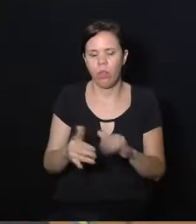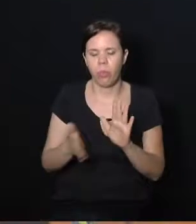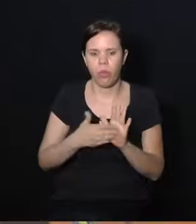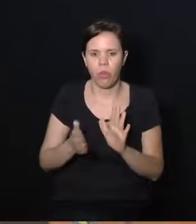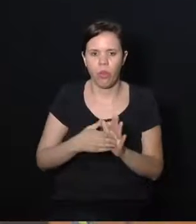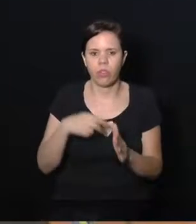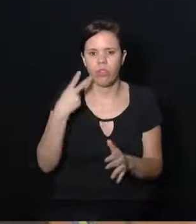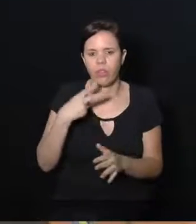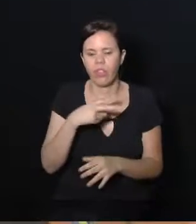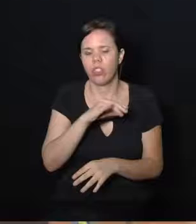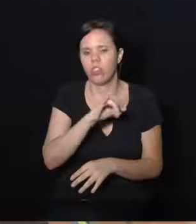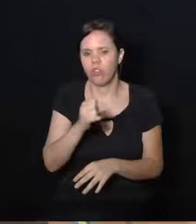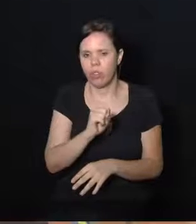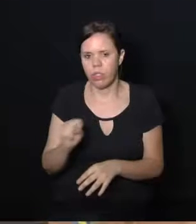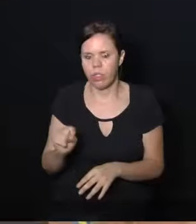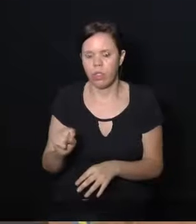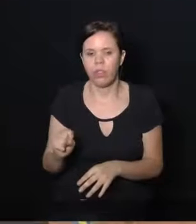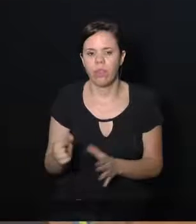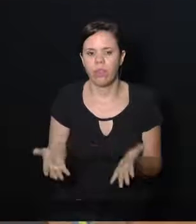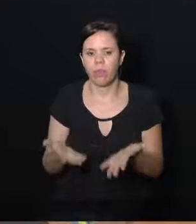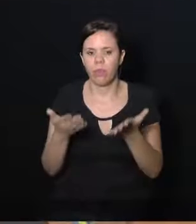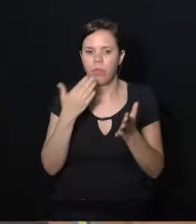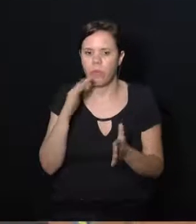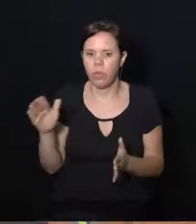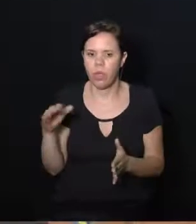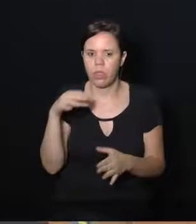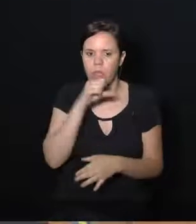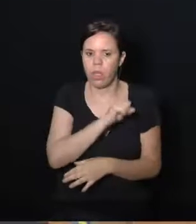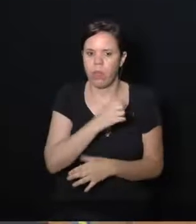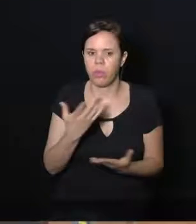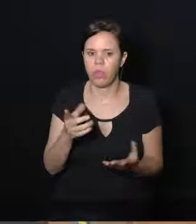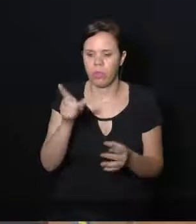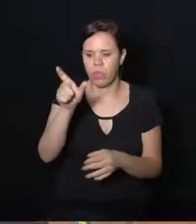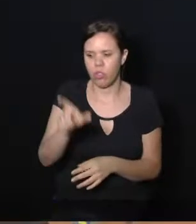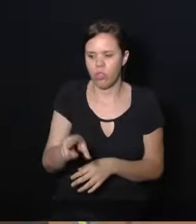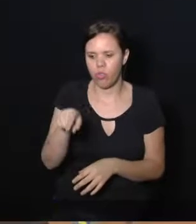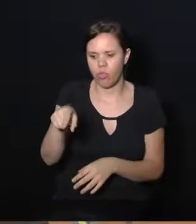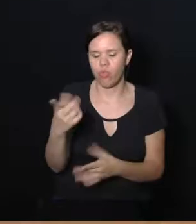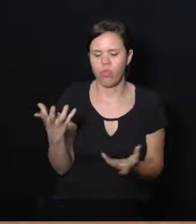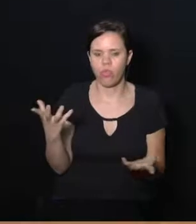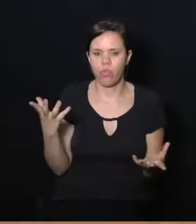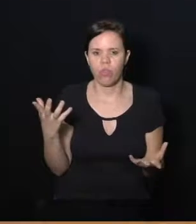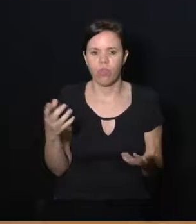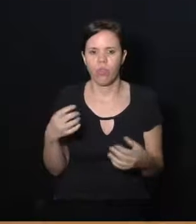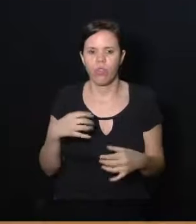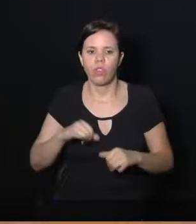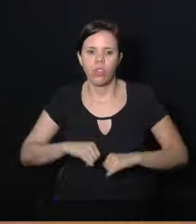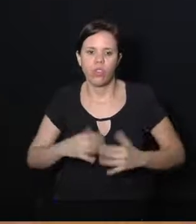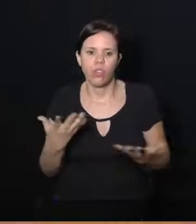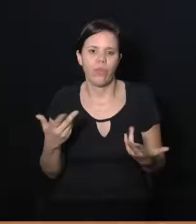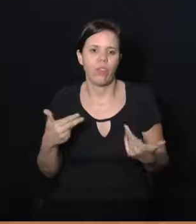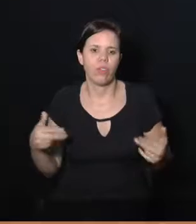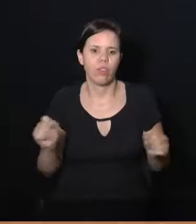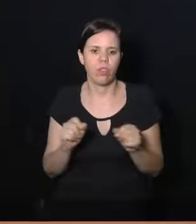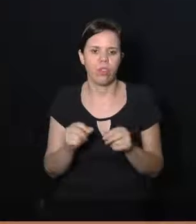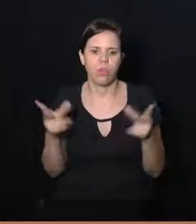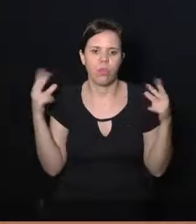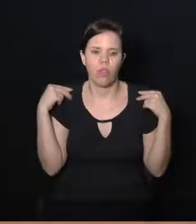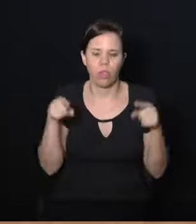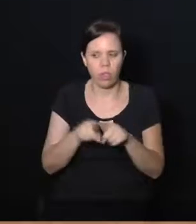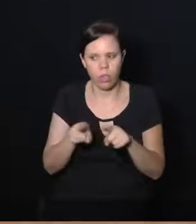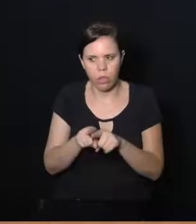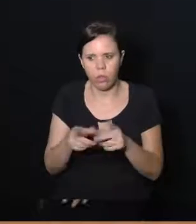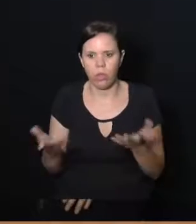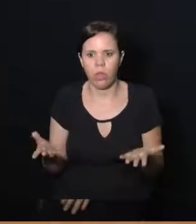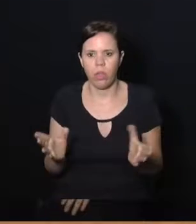J. Silva, promete oferecer assistência imediata à vítima pelos próprios motoristas dos ônibus da cidade. Presidente